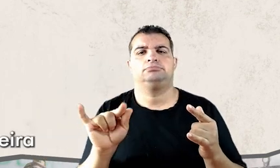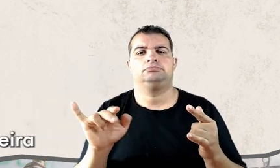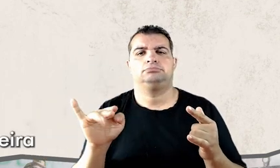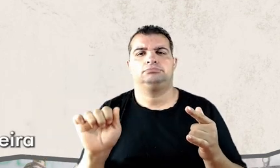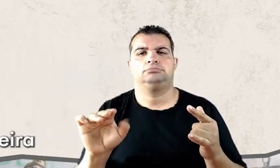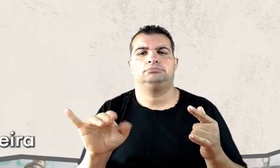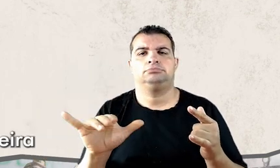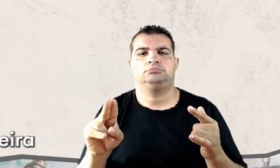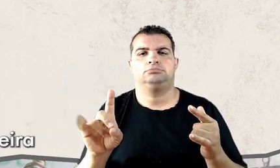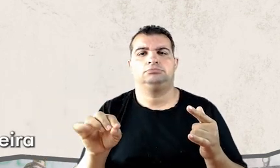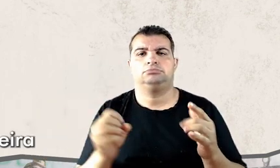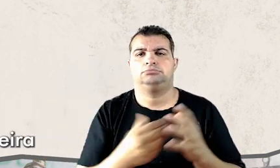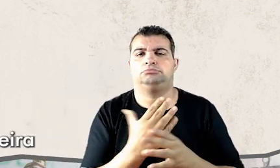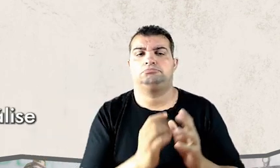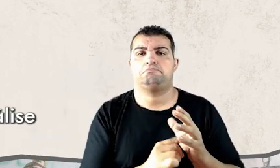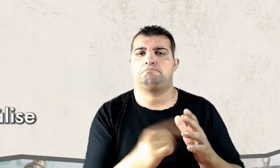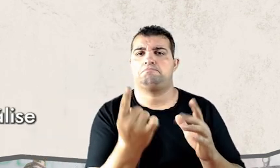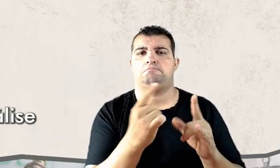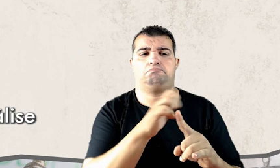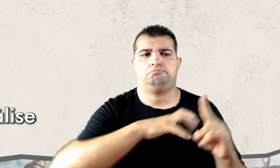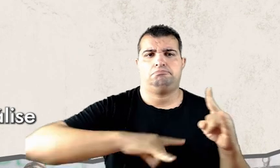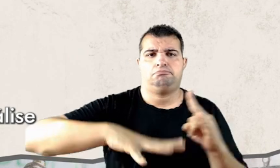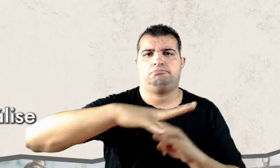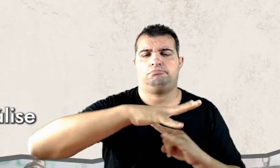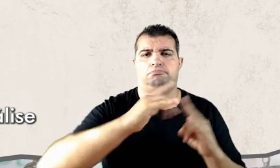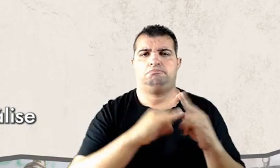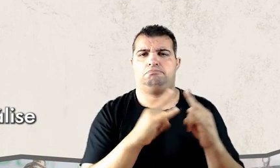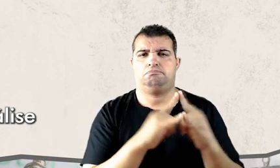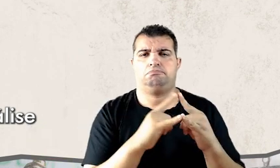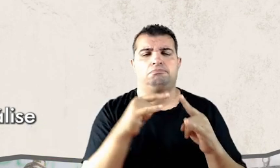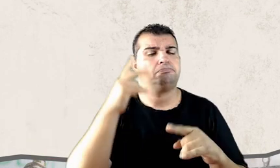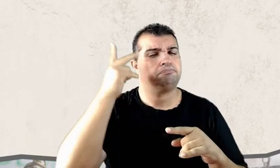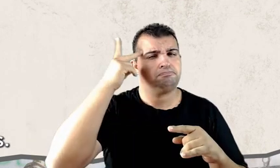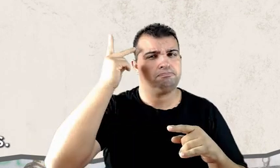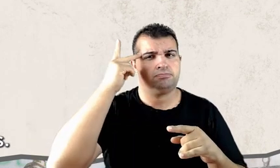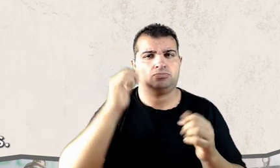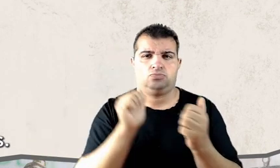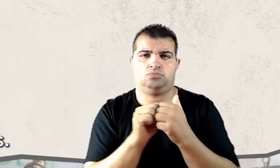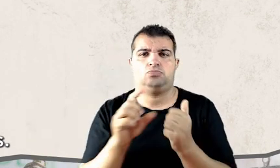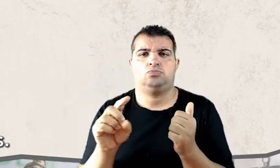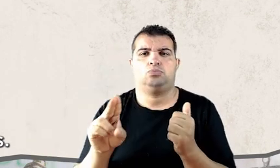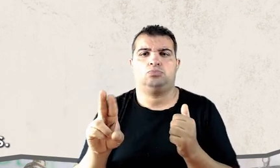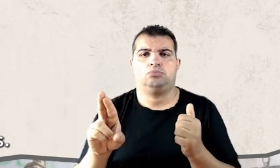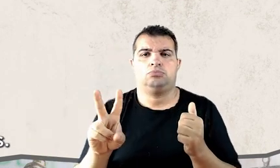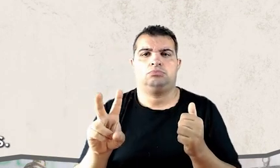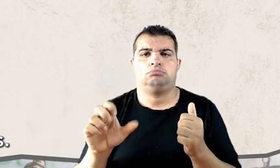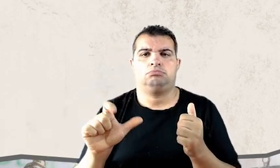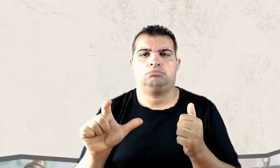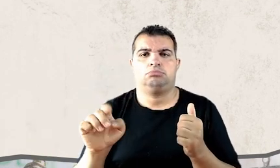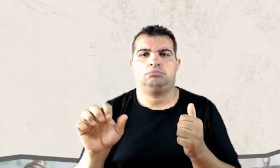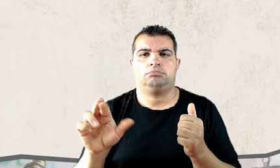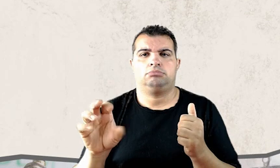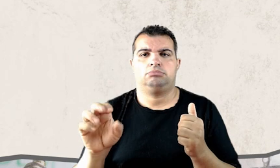Bicudo funda a primeira Sociedade Brasileira de Psicanálise, que é São Paulo, junto com Durval